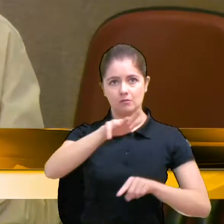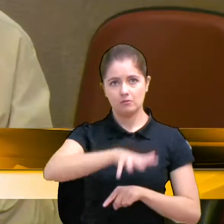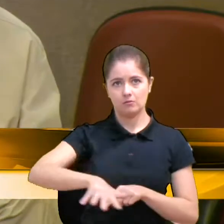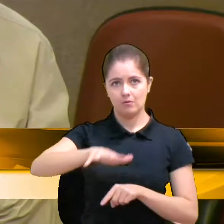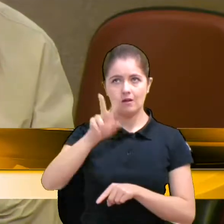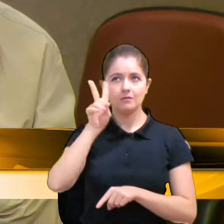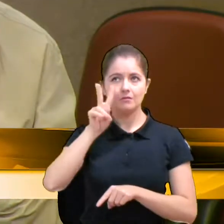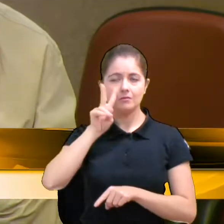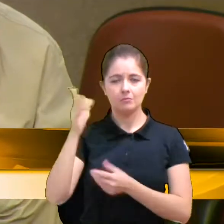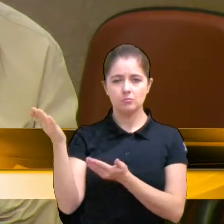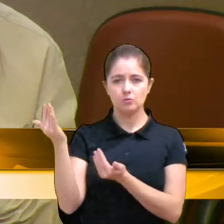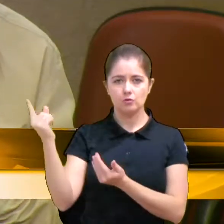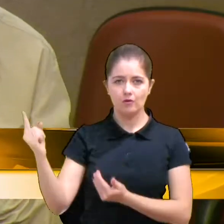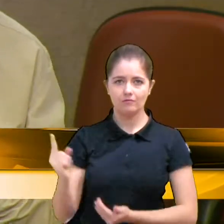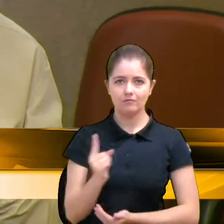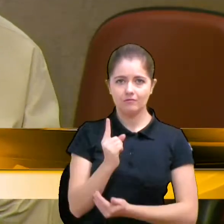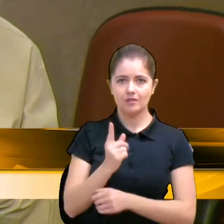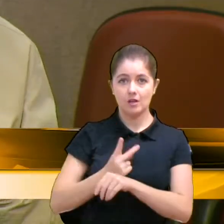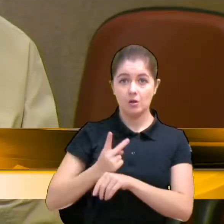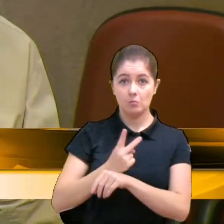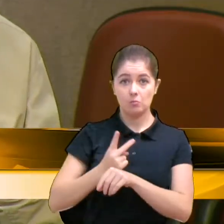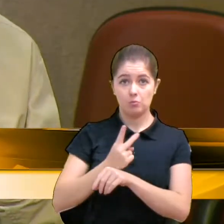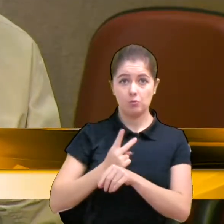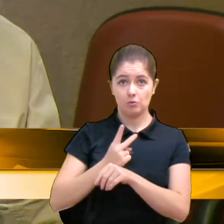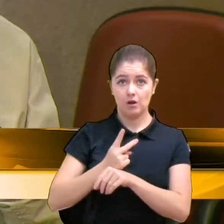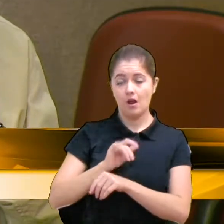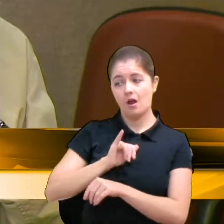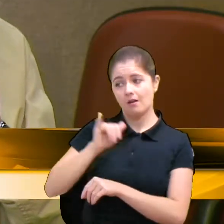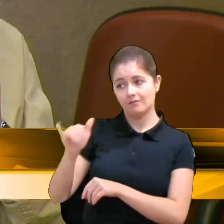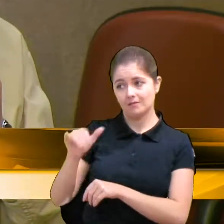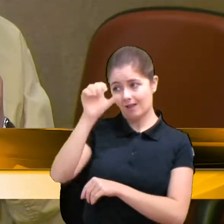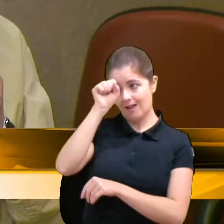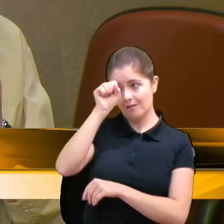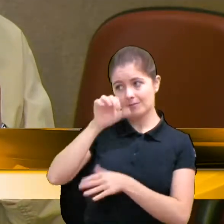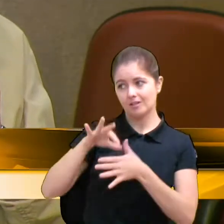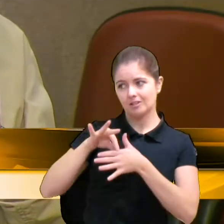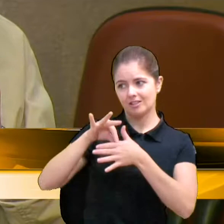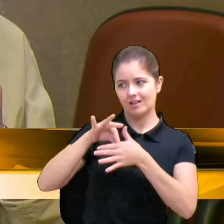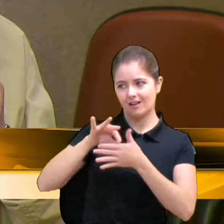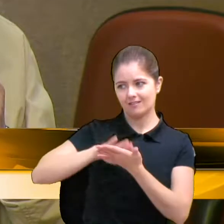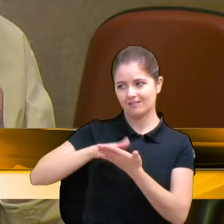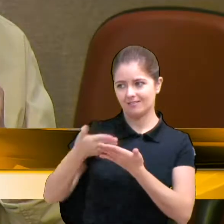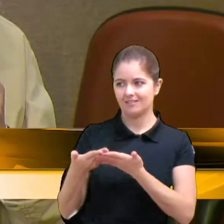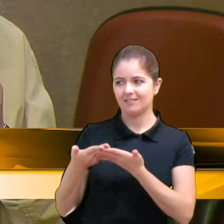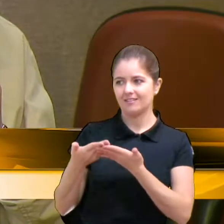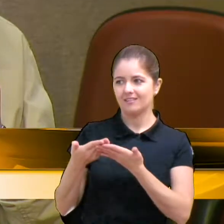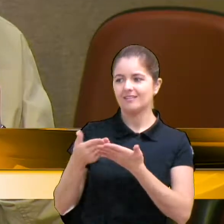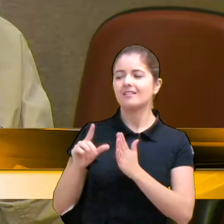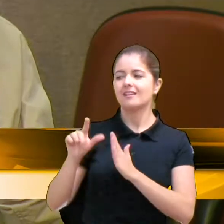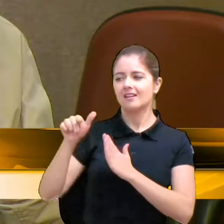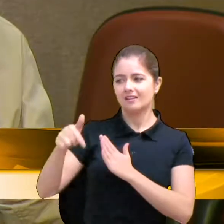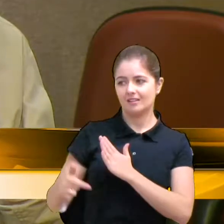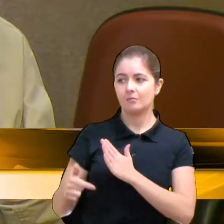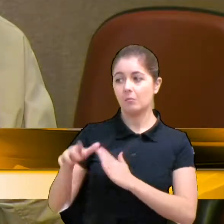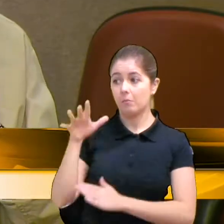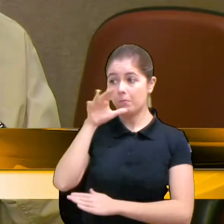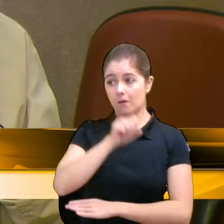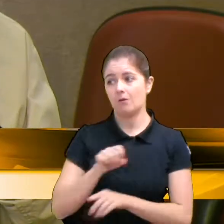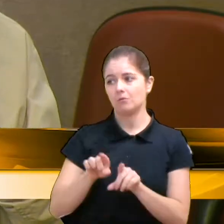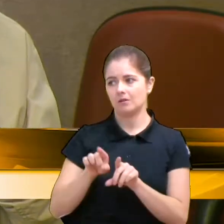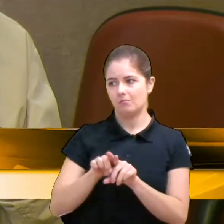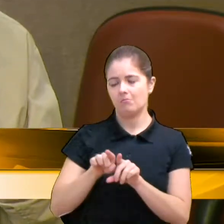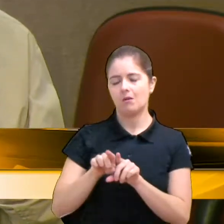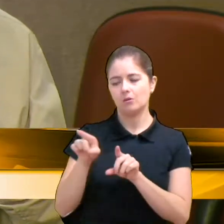um jovem procurar emprego, a gente dizia, aprende a profissão de açougueiro ou padeiro que tu tens colocação garantida.